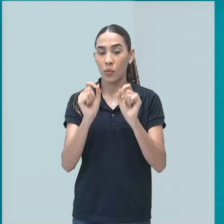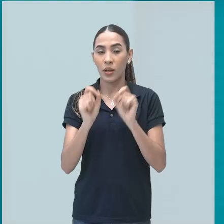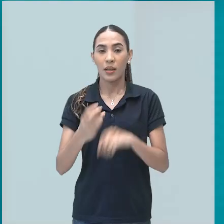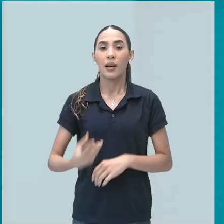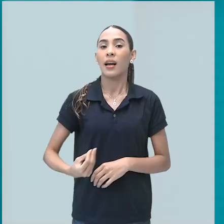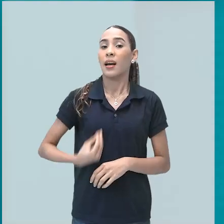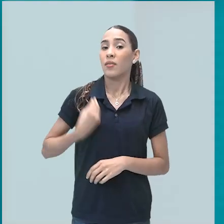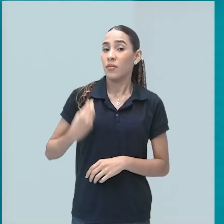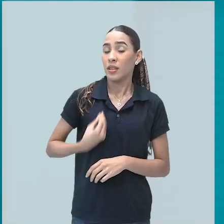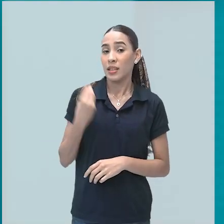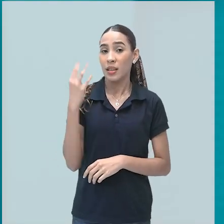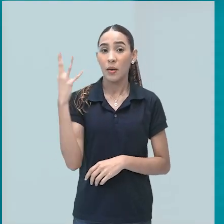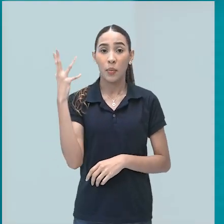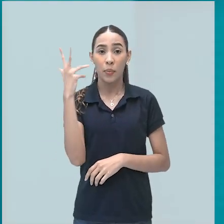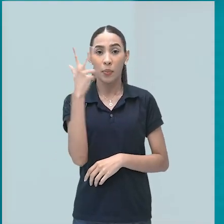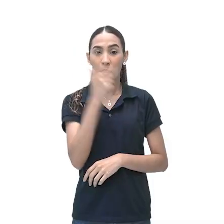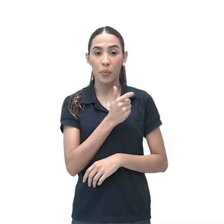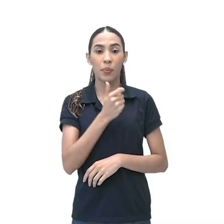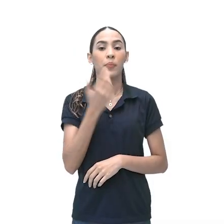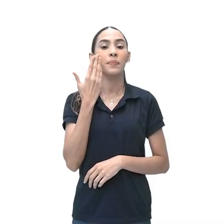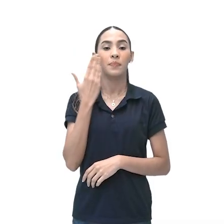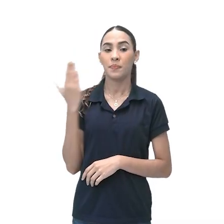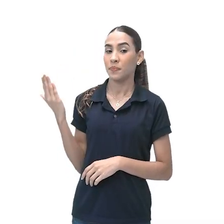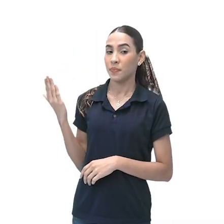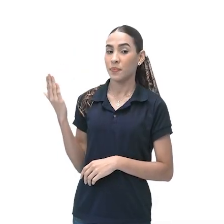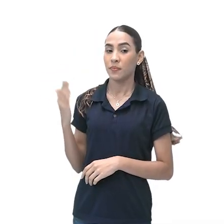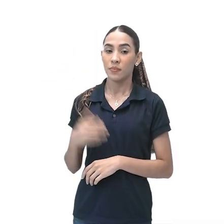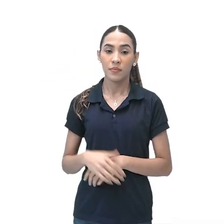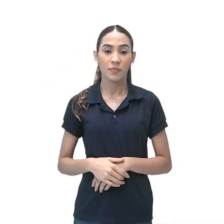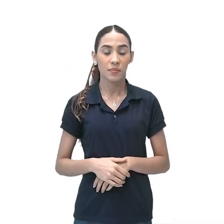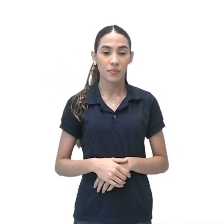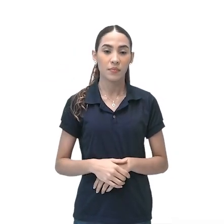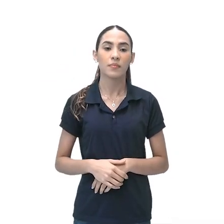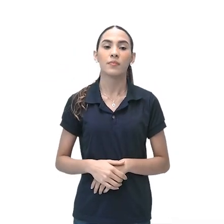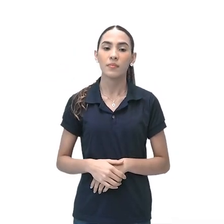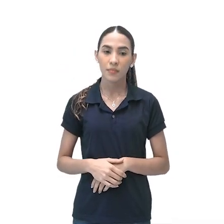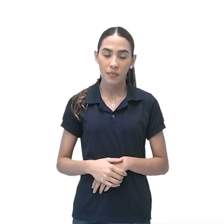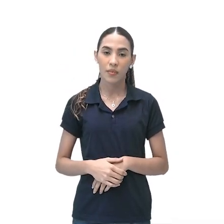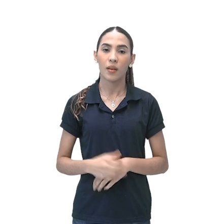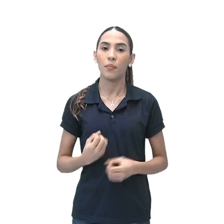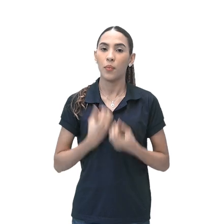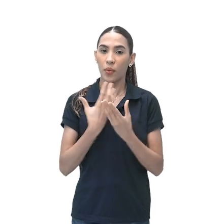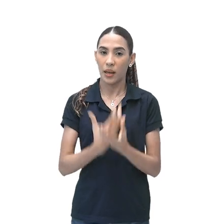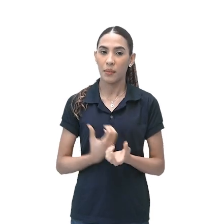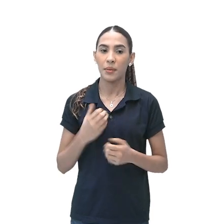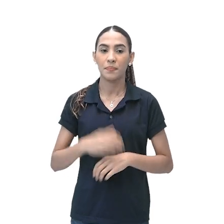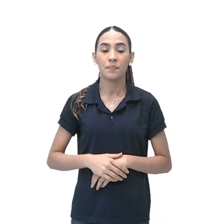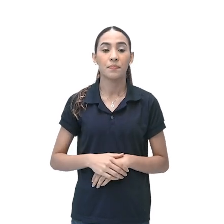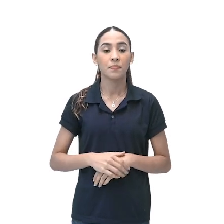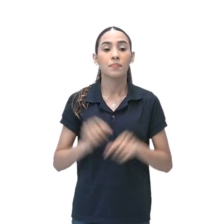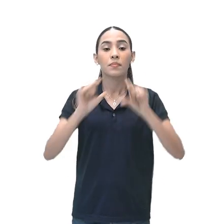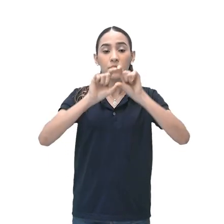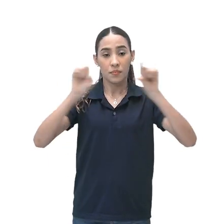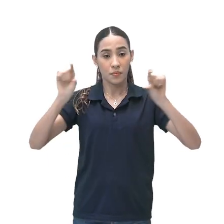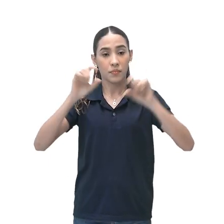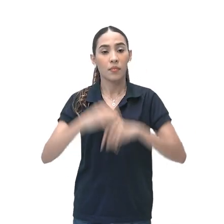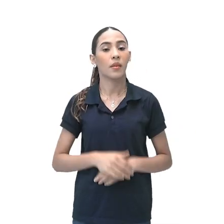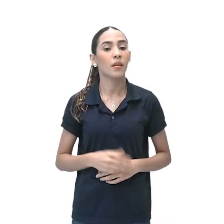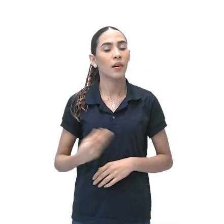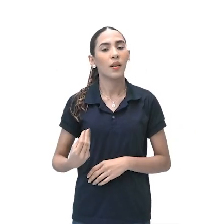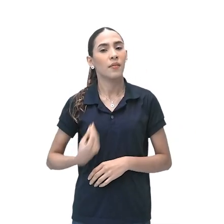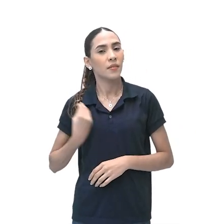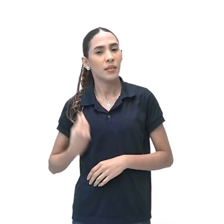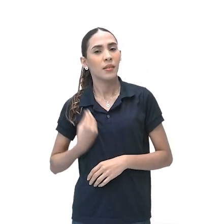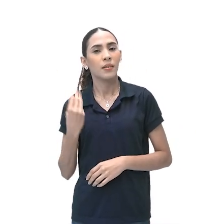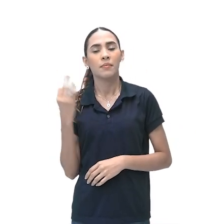a vida é bela. Então, colocando aí para vocês mais uma vez o nosso poema, no primeiro verso ele afirma que a